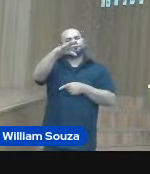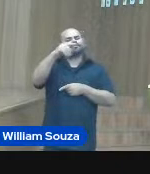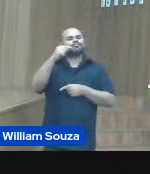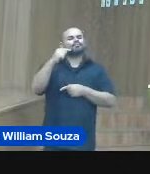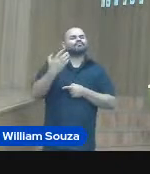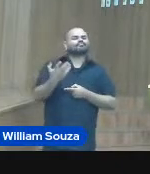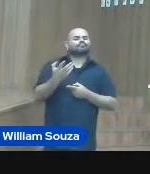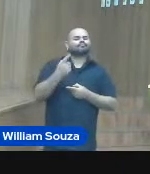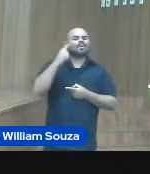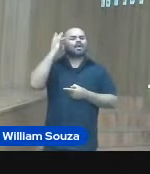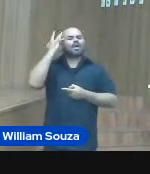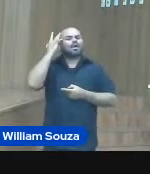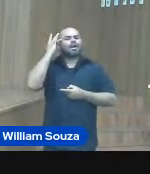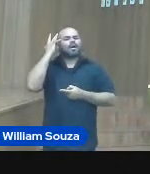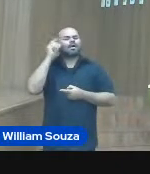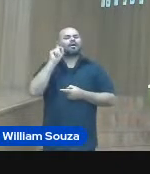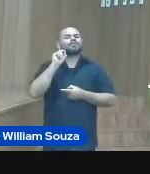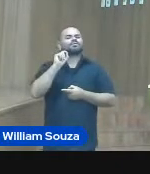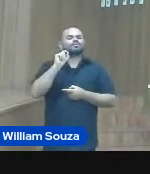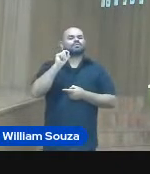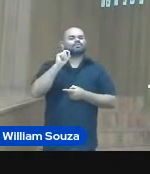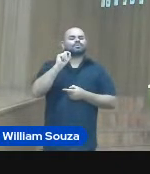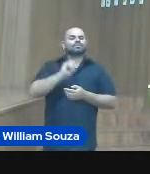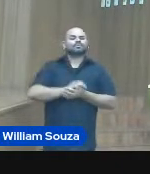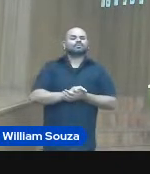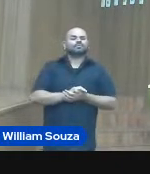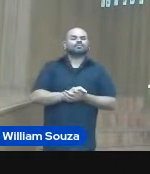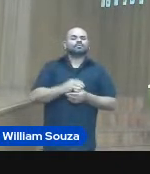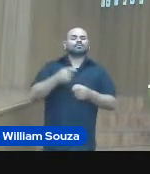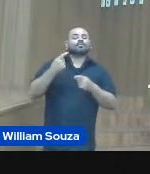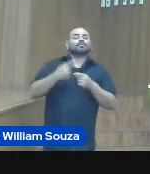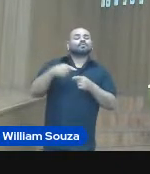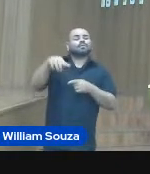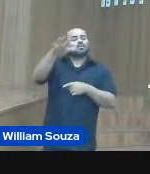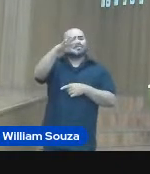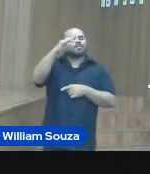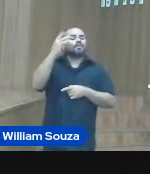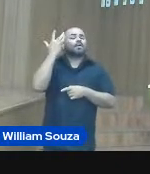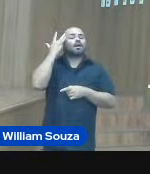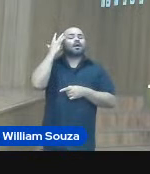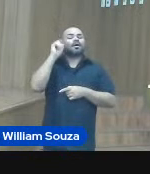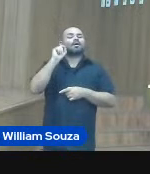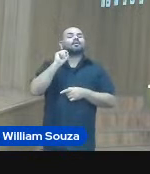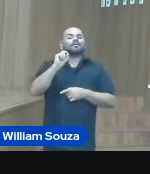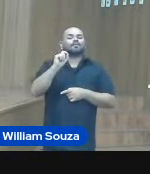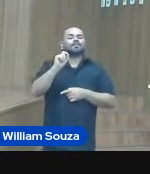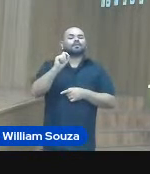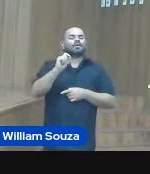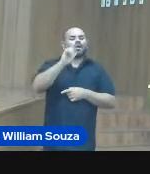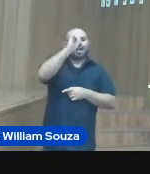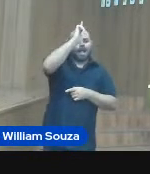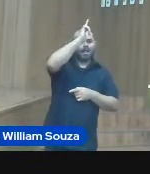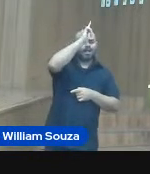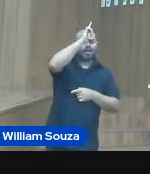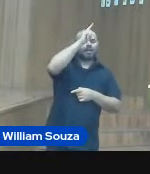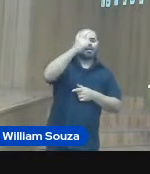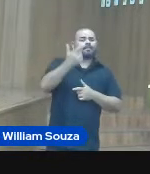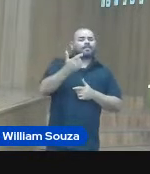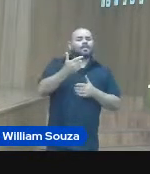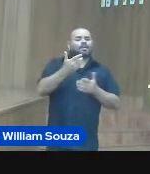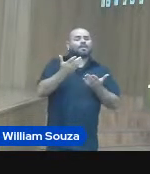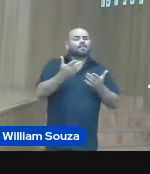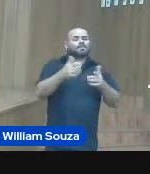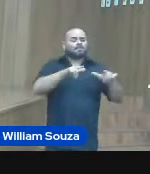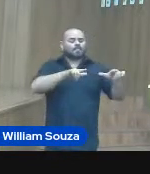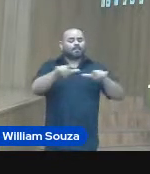assustam, que me assistem aí, por que vocês acham que o desemprego na Alemanha caiu tanto durante a guerra?